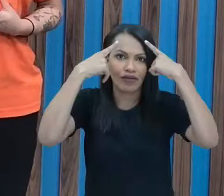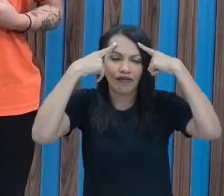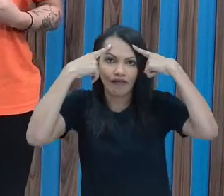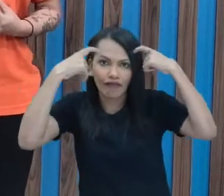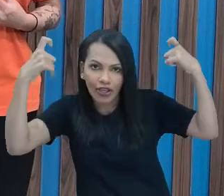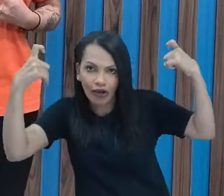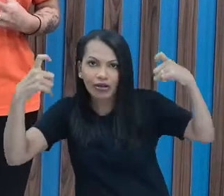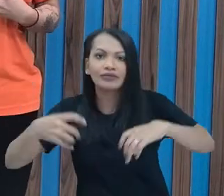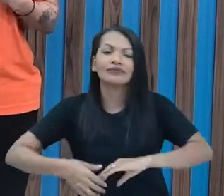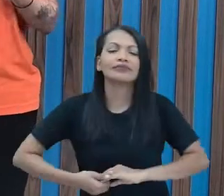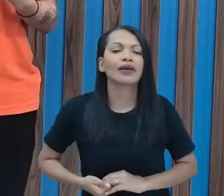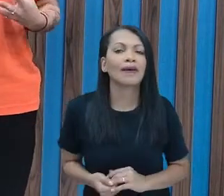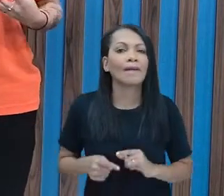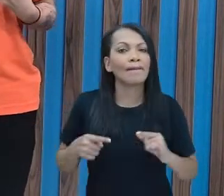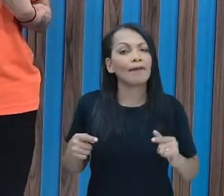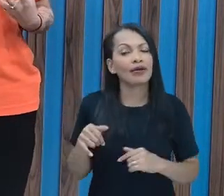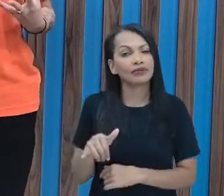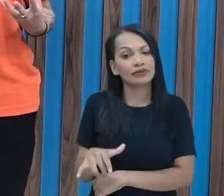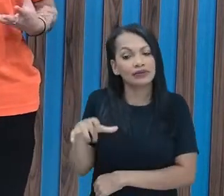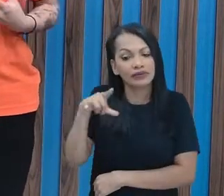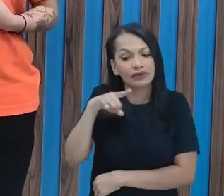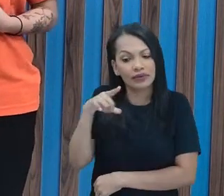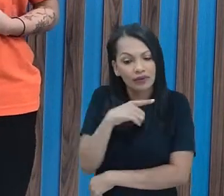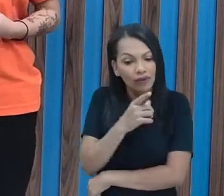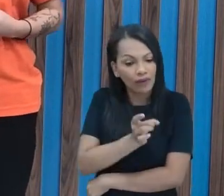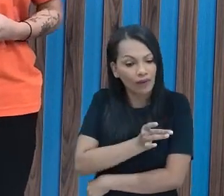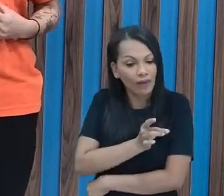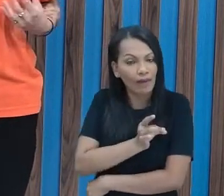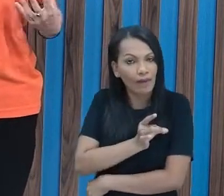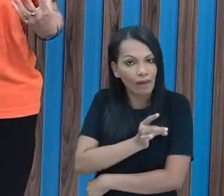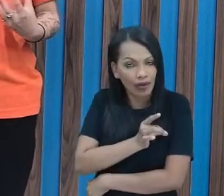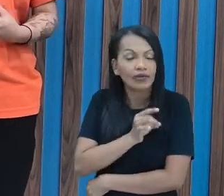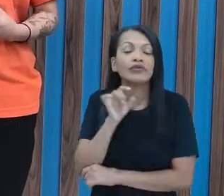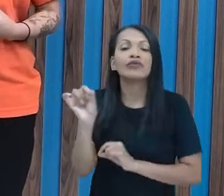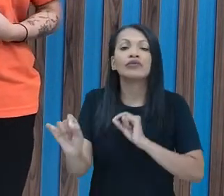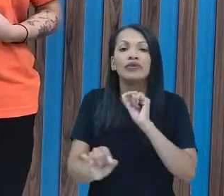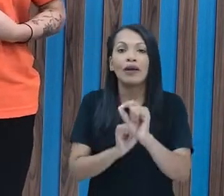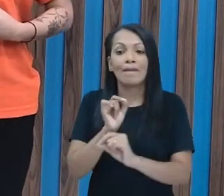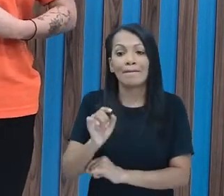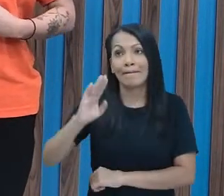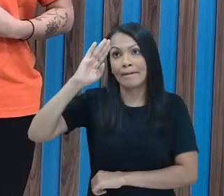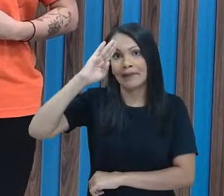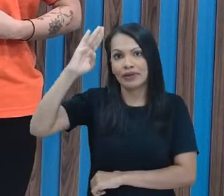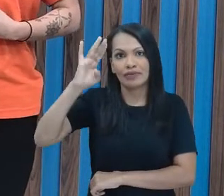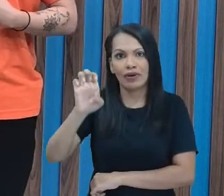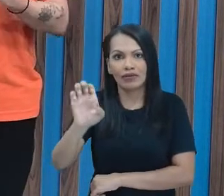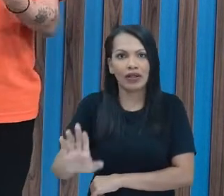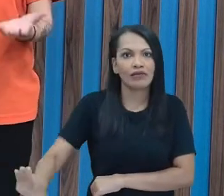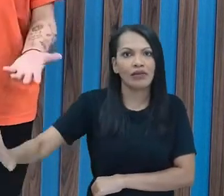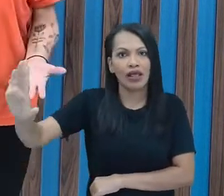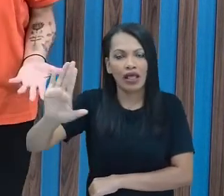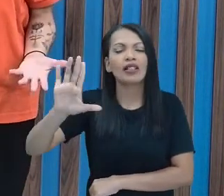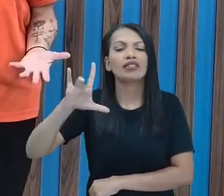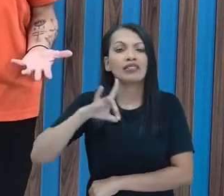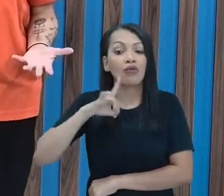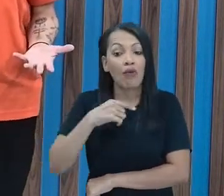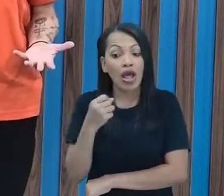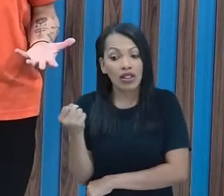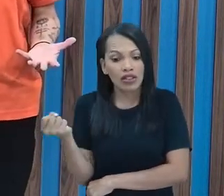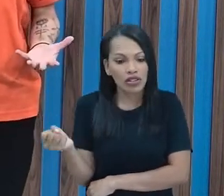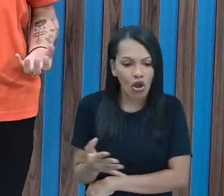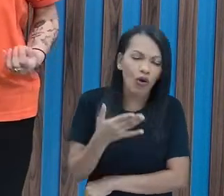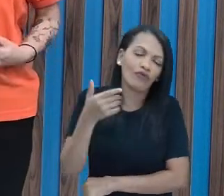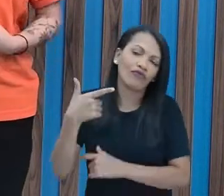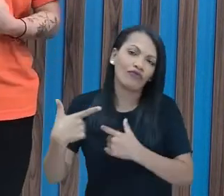violência. Mas aí se tinha um medo mundial ali, né, e principalmente na Europa, de surgir uma